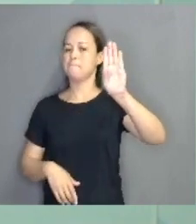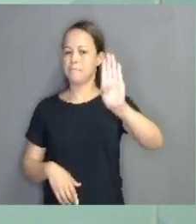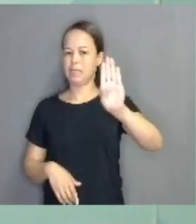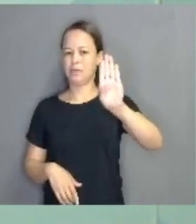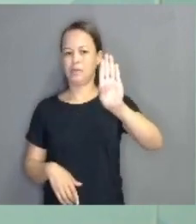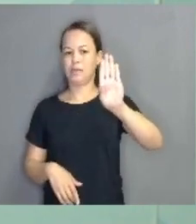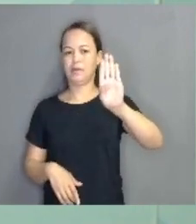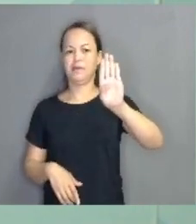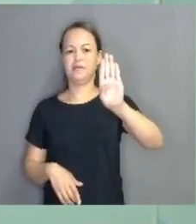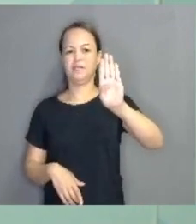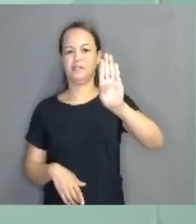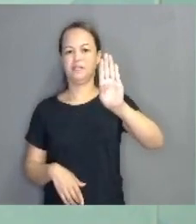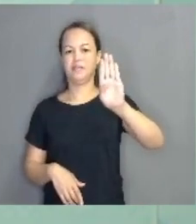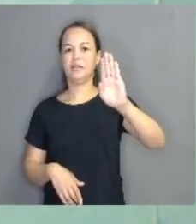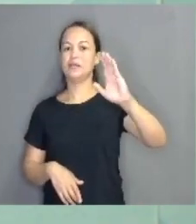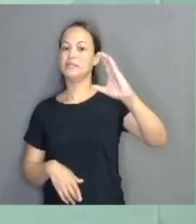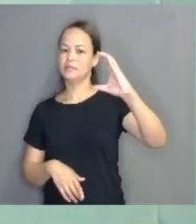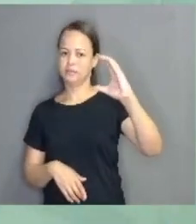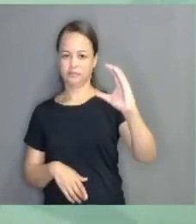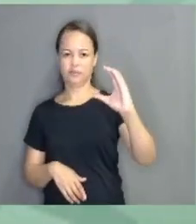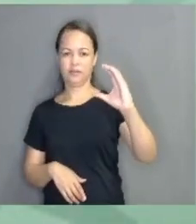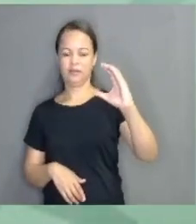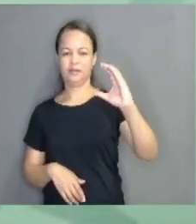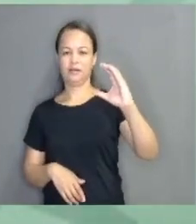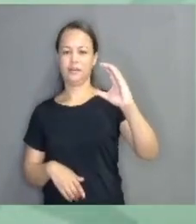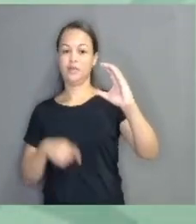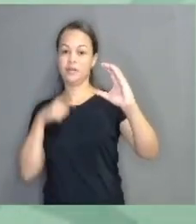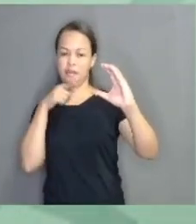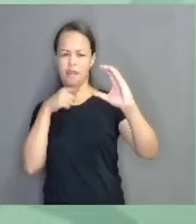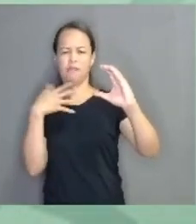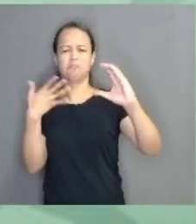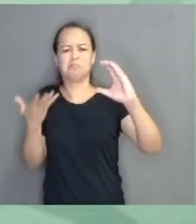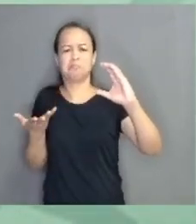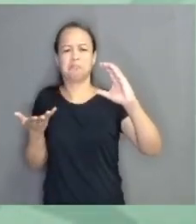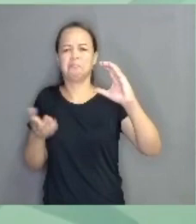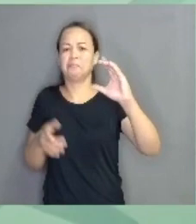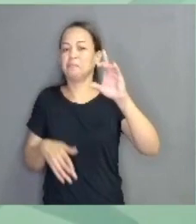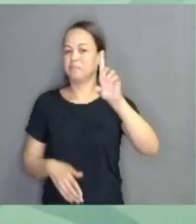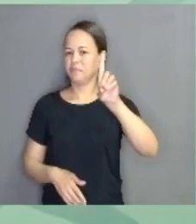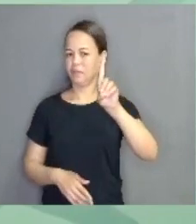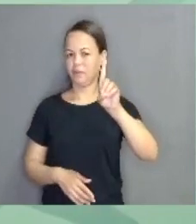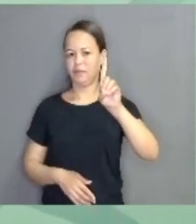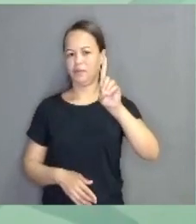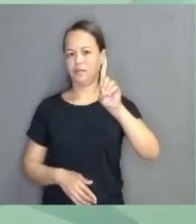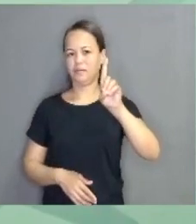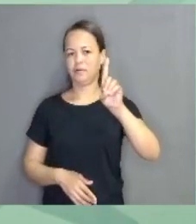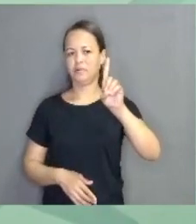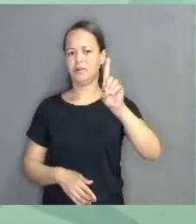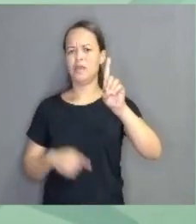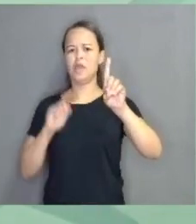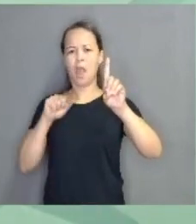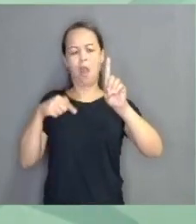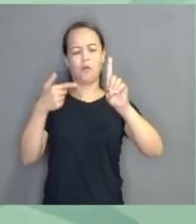B. E essa? C. E essa? D. E a